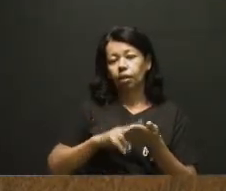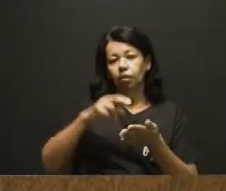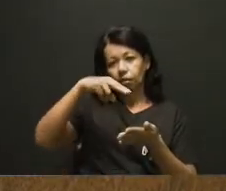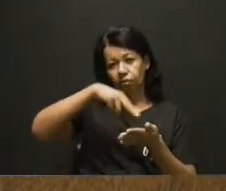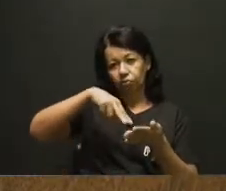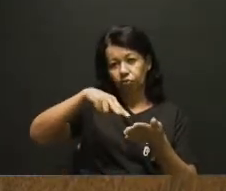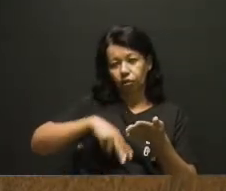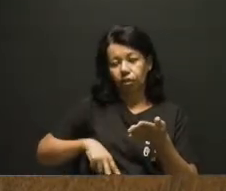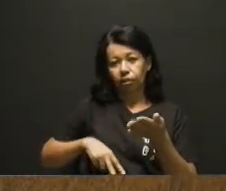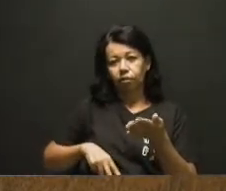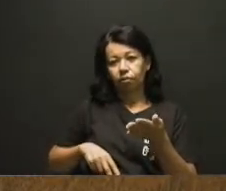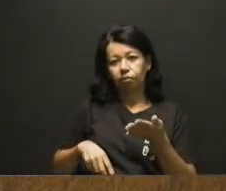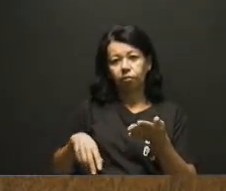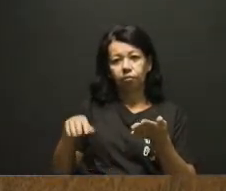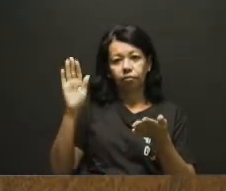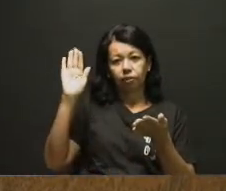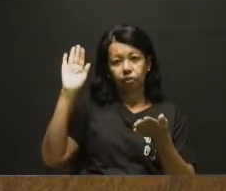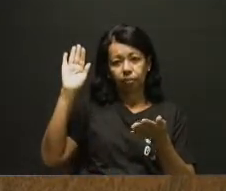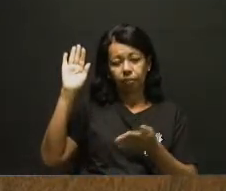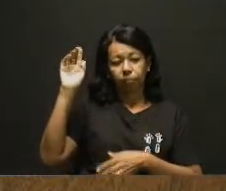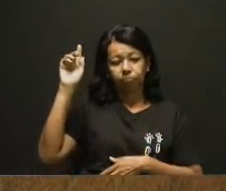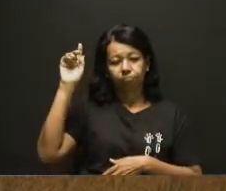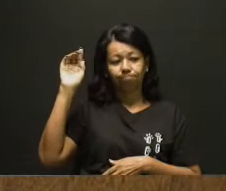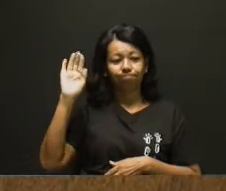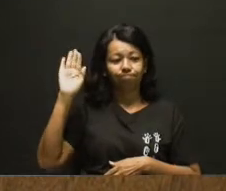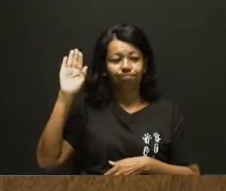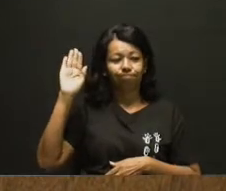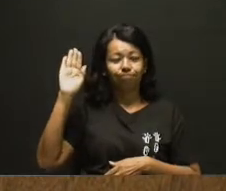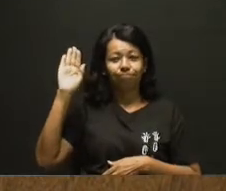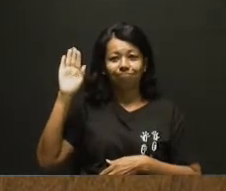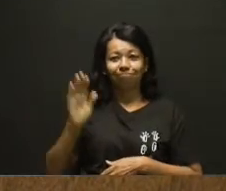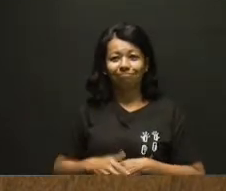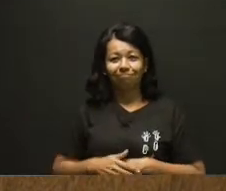lida levante a mão pra gente referendar o voto